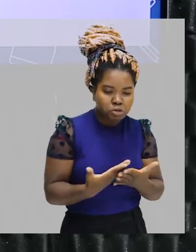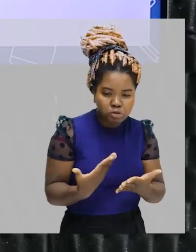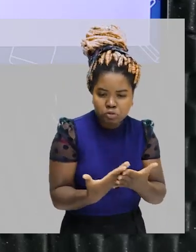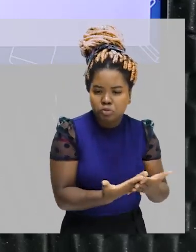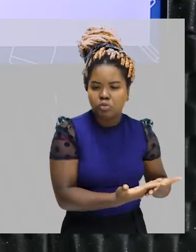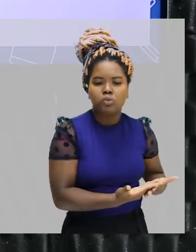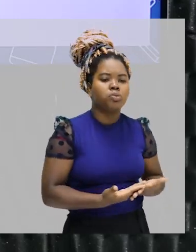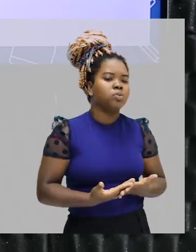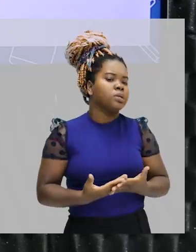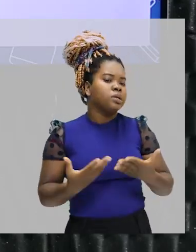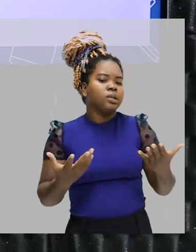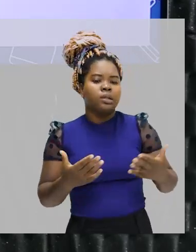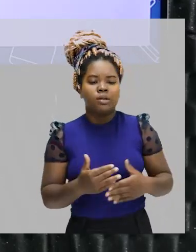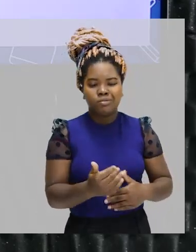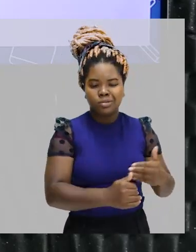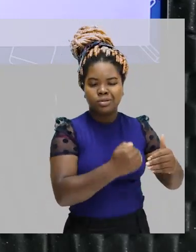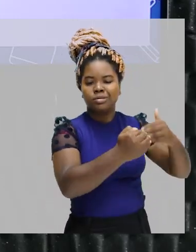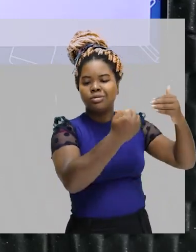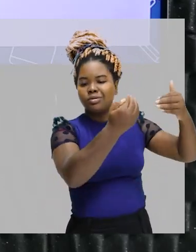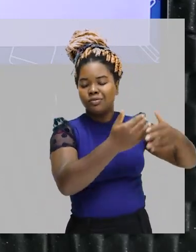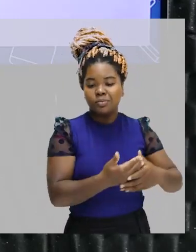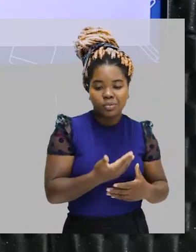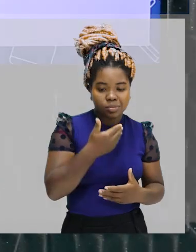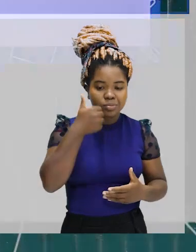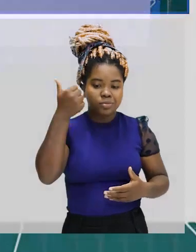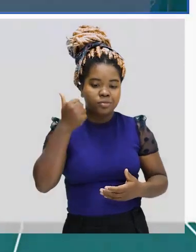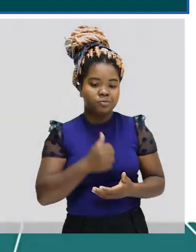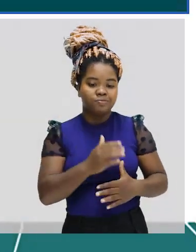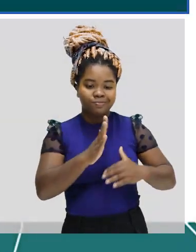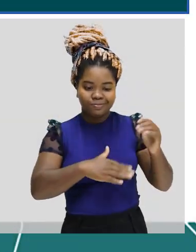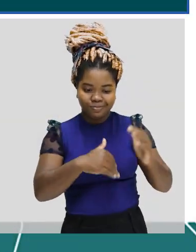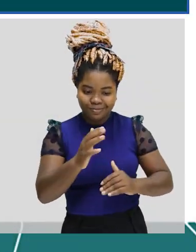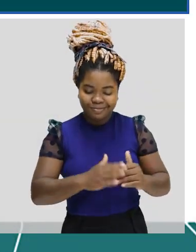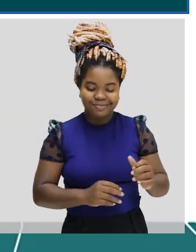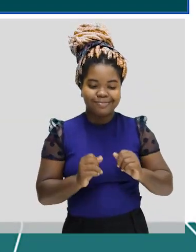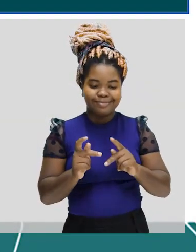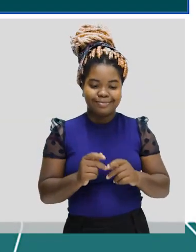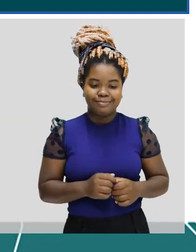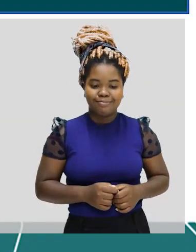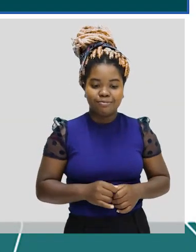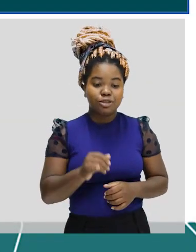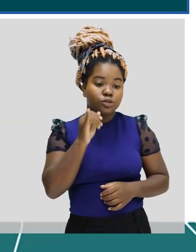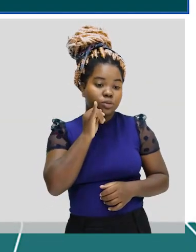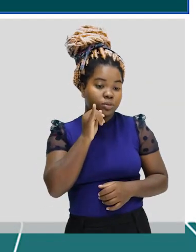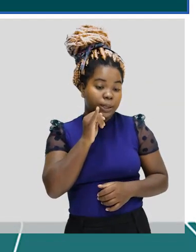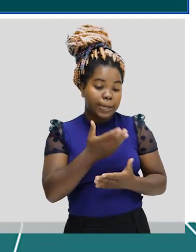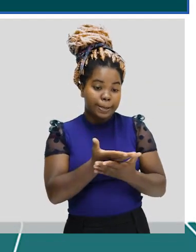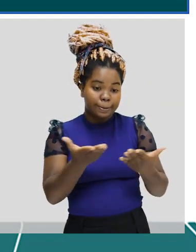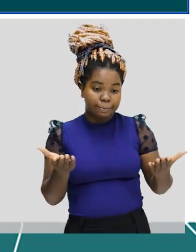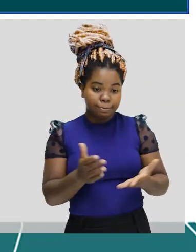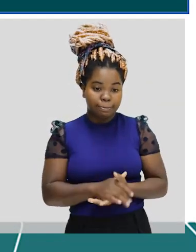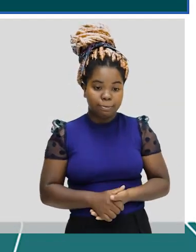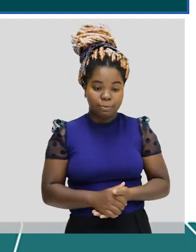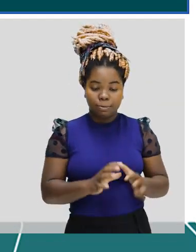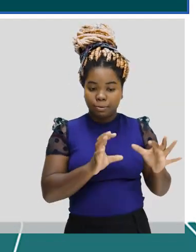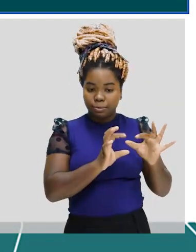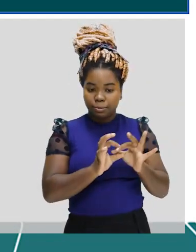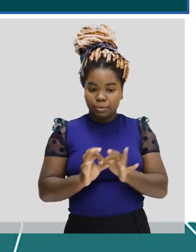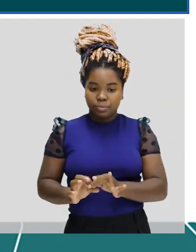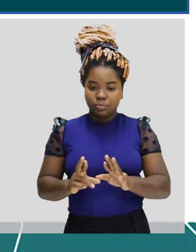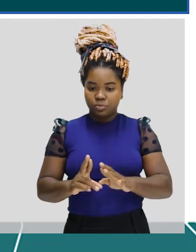consegue ir melhorando o seu desempenho profissional. Tá? Vou dar um exemplo para vocês de um contexto para a